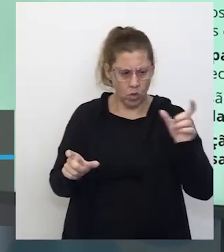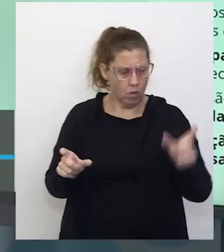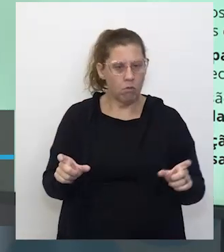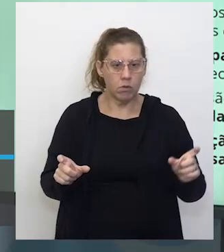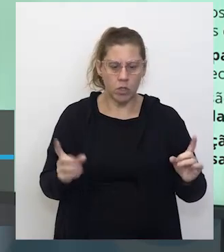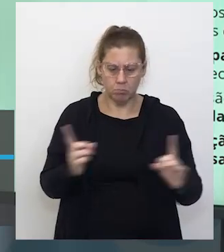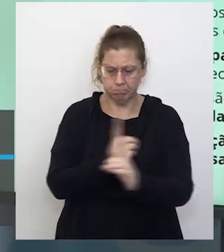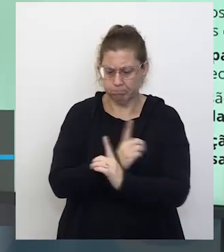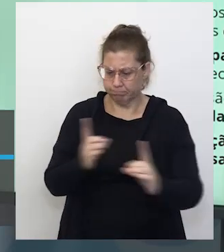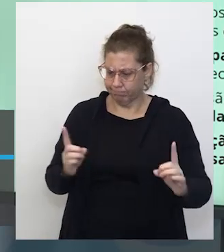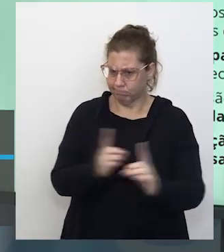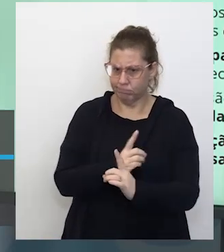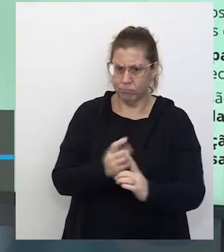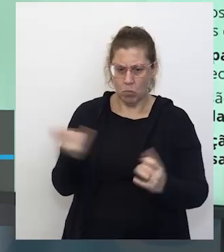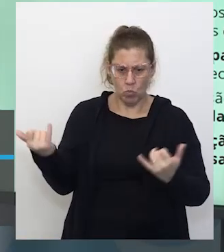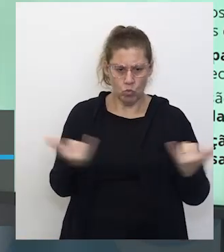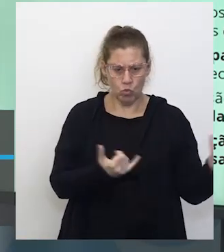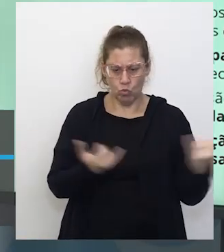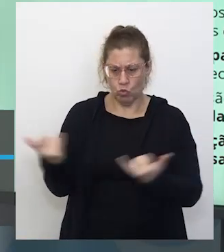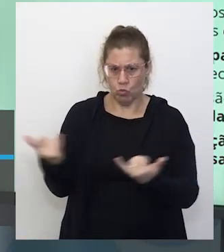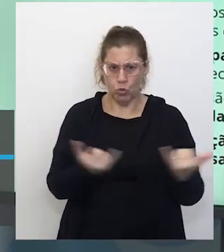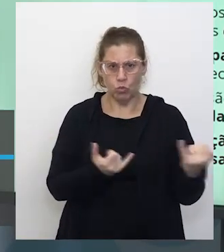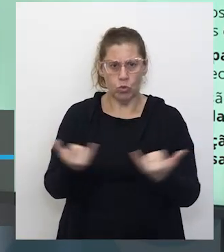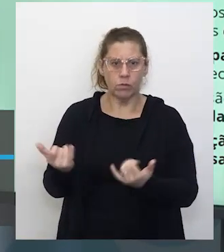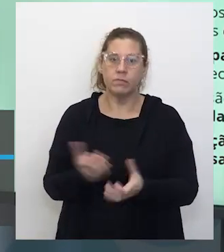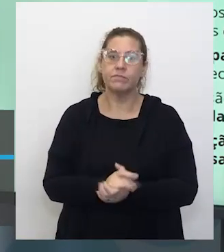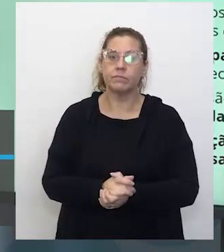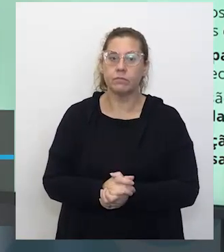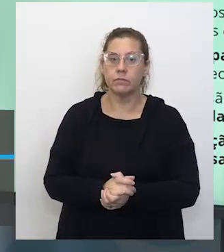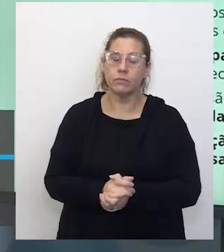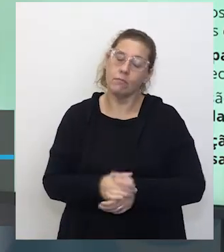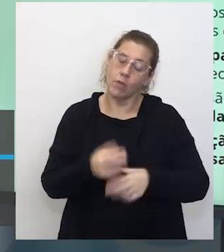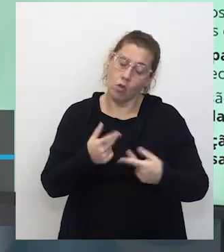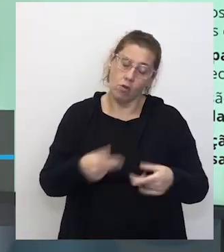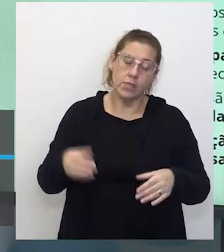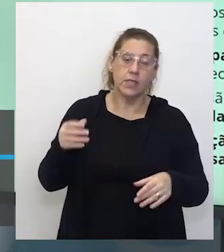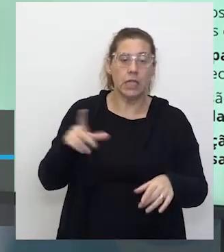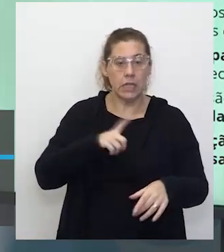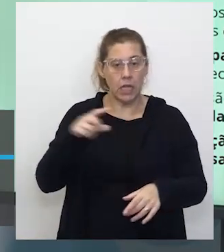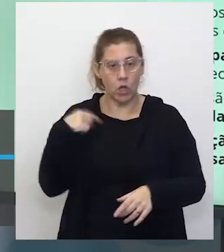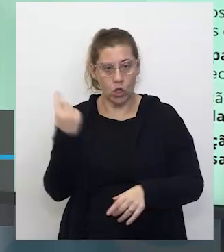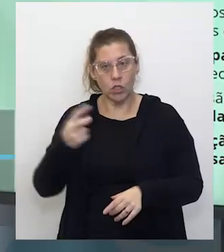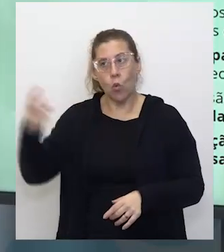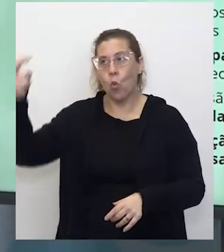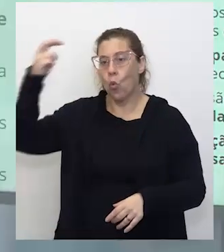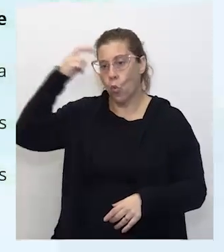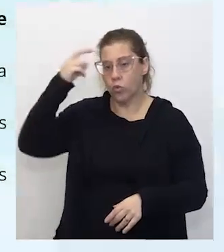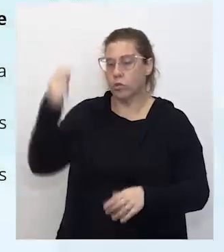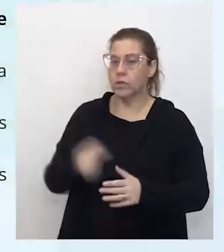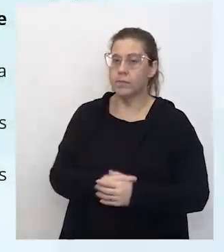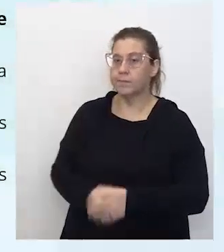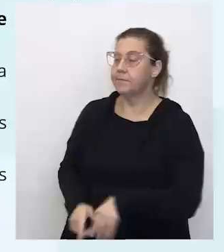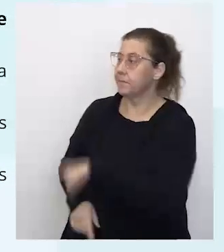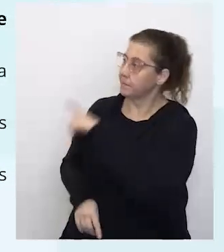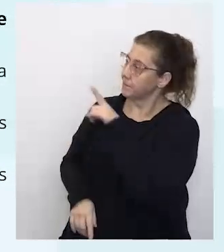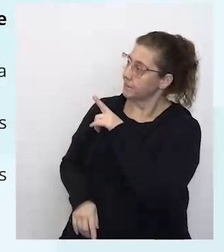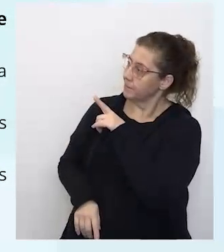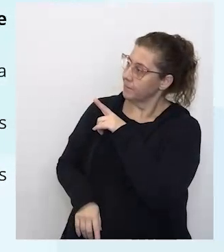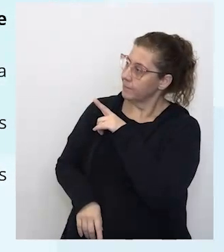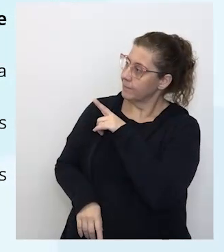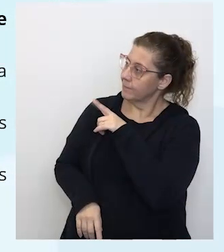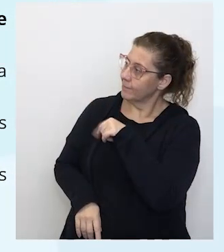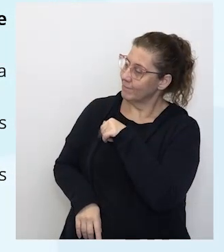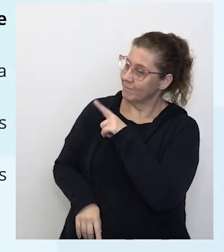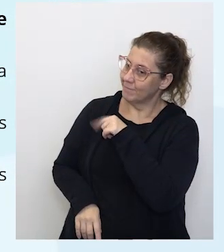nessa troca de informações, elementos da nossa cultura. Por isso que vai aparecer aí para vocês, né, que nós